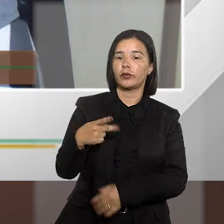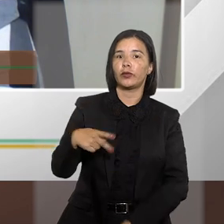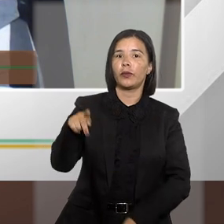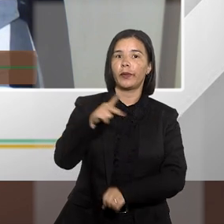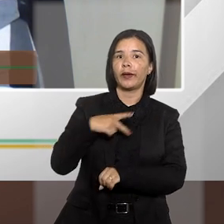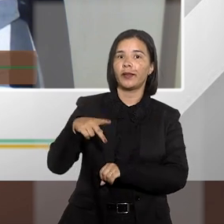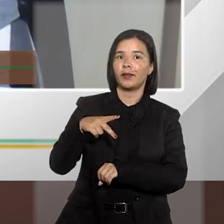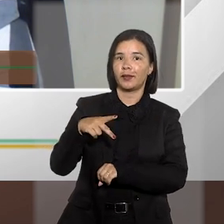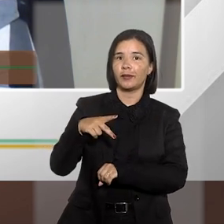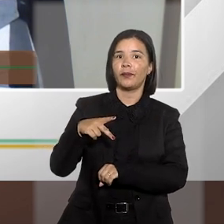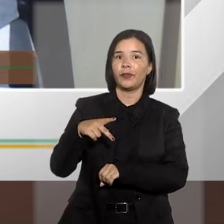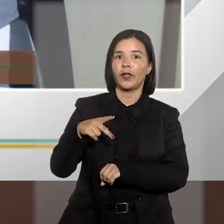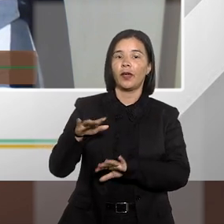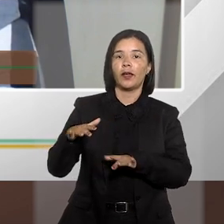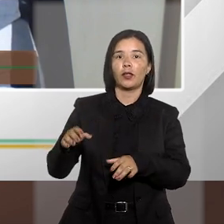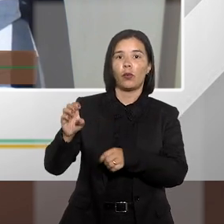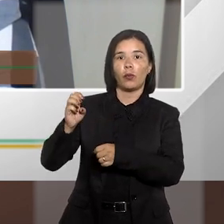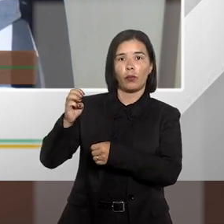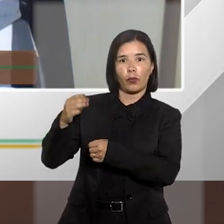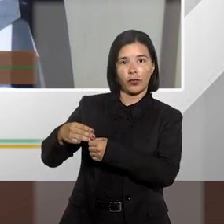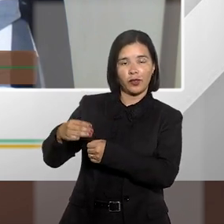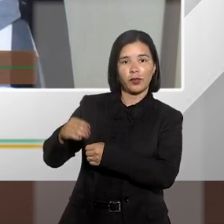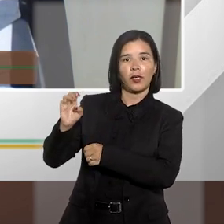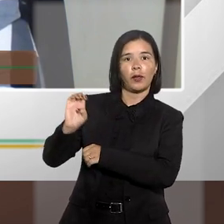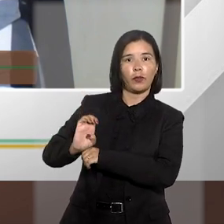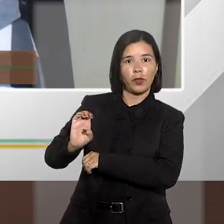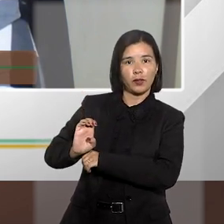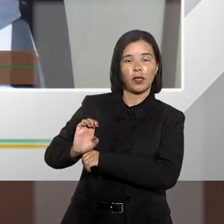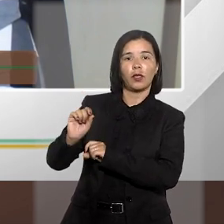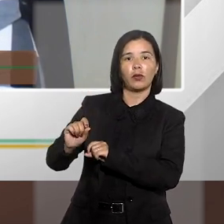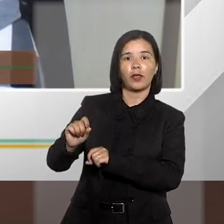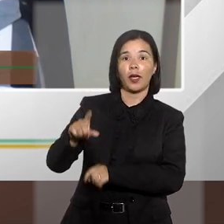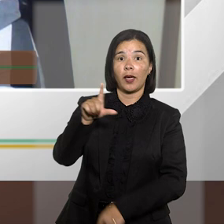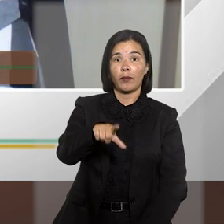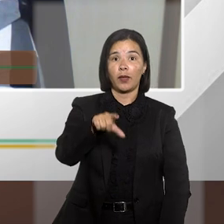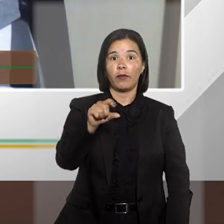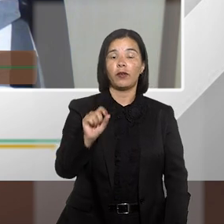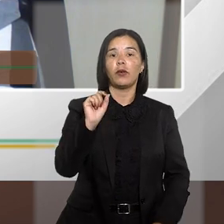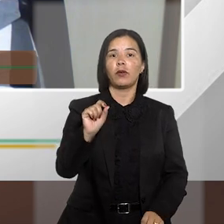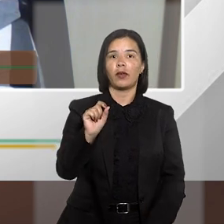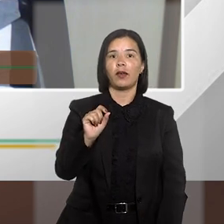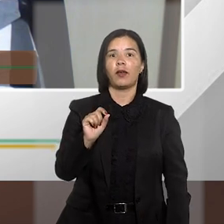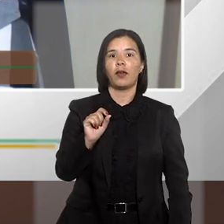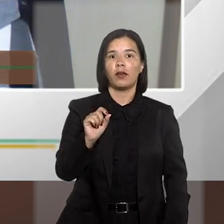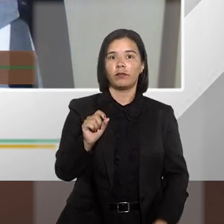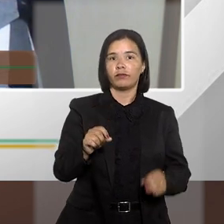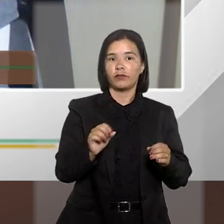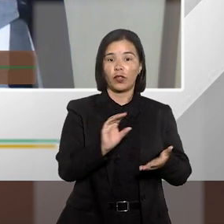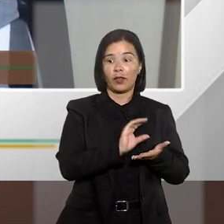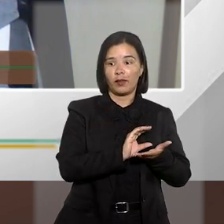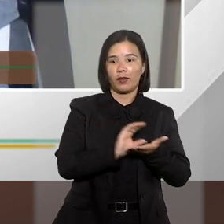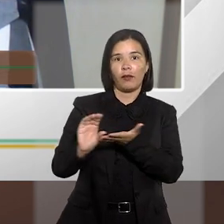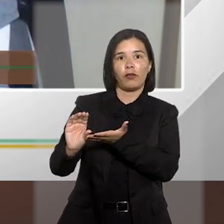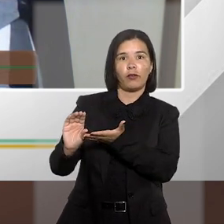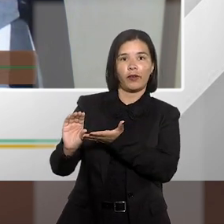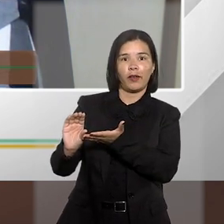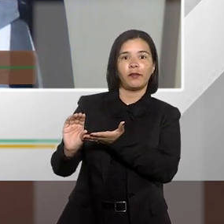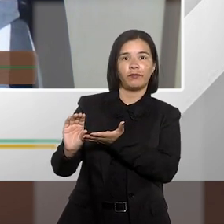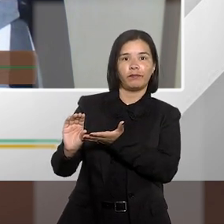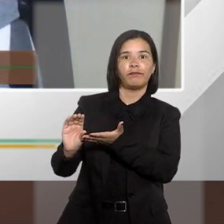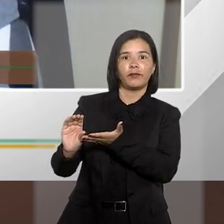tem relatos de município, estado, que preferia devolver recursos do que aplicar qualquer política